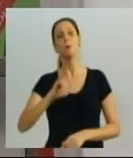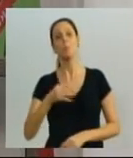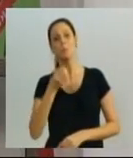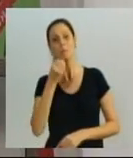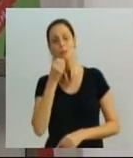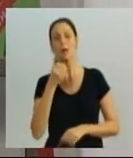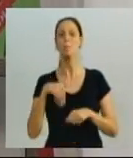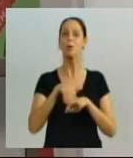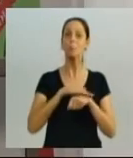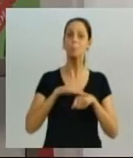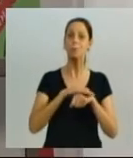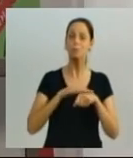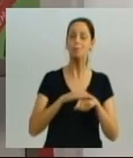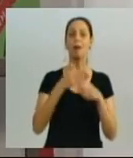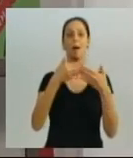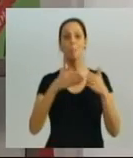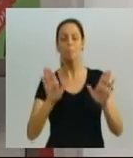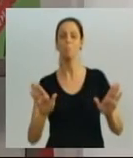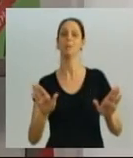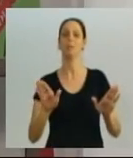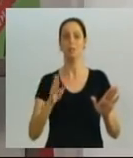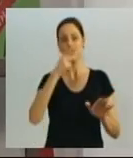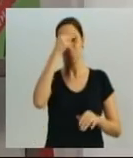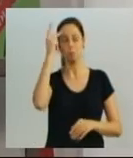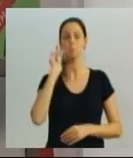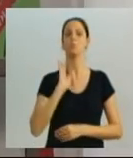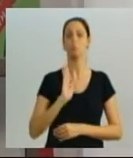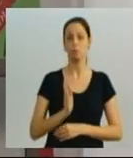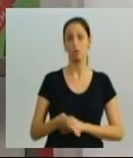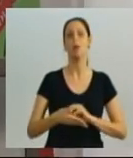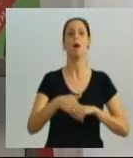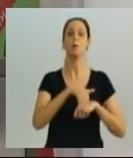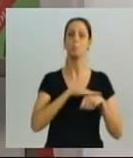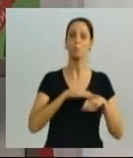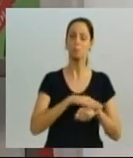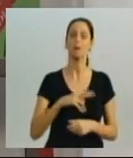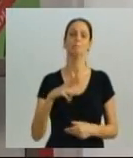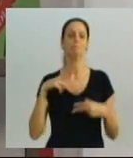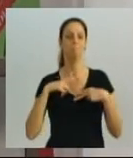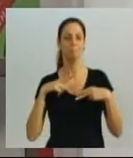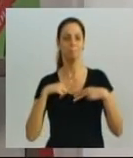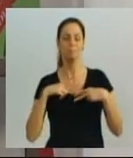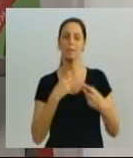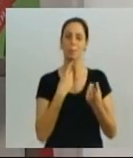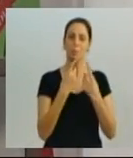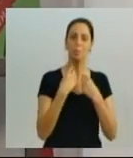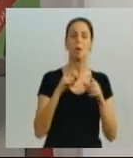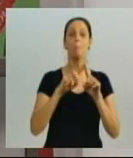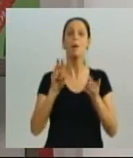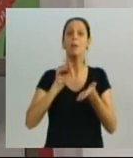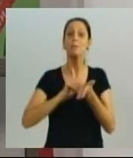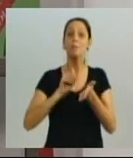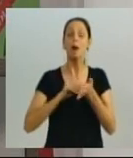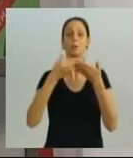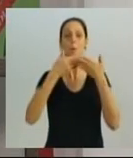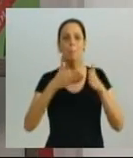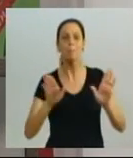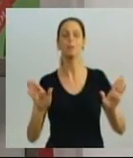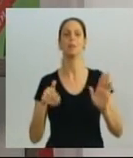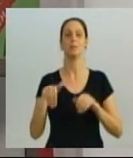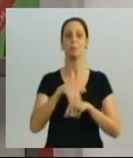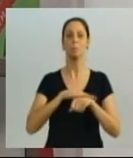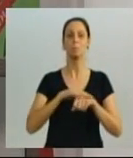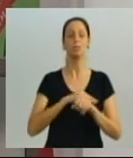conversar coletivamente sobre esses projetos. Fizemos algumas conversas individuais, mas não fizemos coletivamente a conversa sobre esses dois